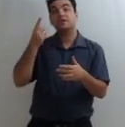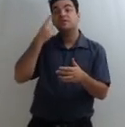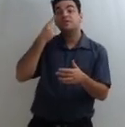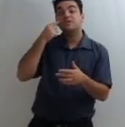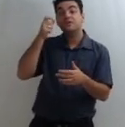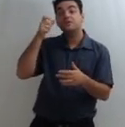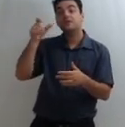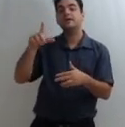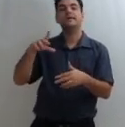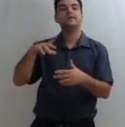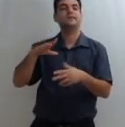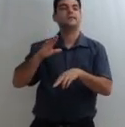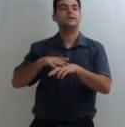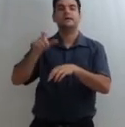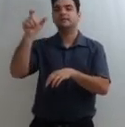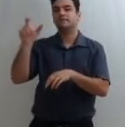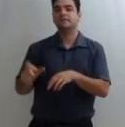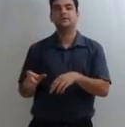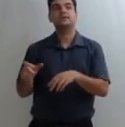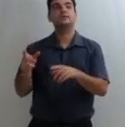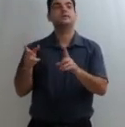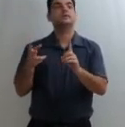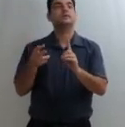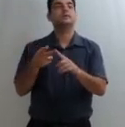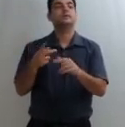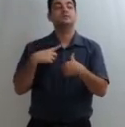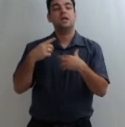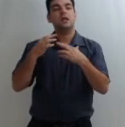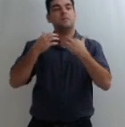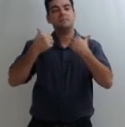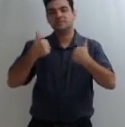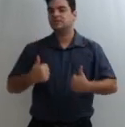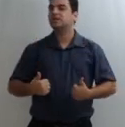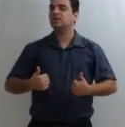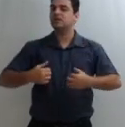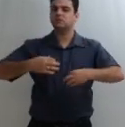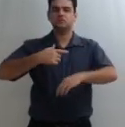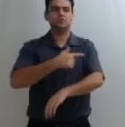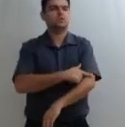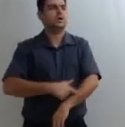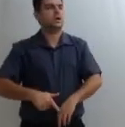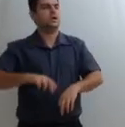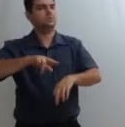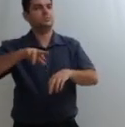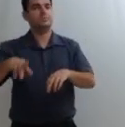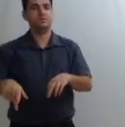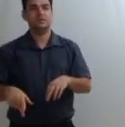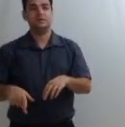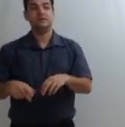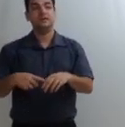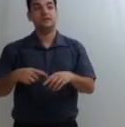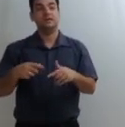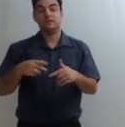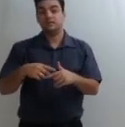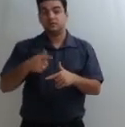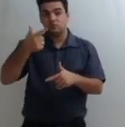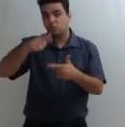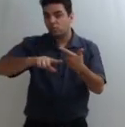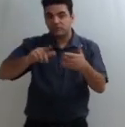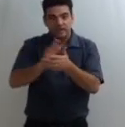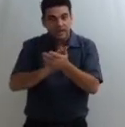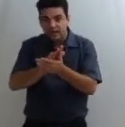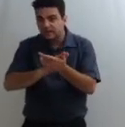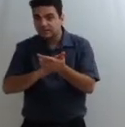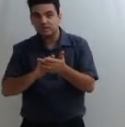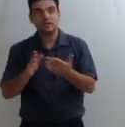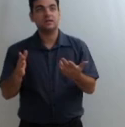durante a execução da pena, e na linha B, a nova previsão, né, desde que não haja o cometimento de falta grave nos